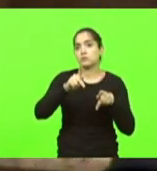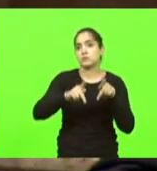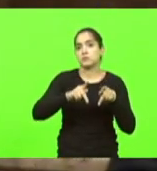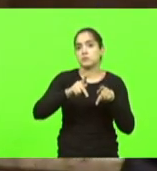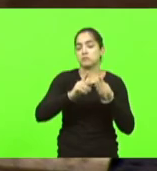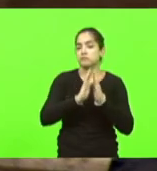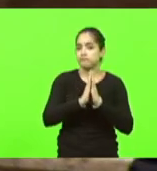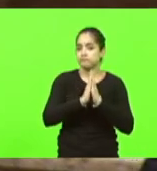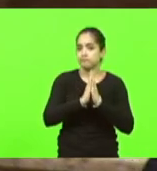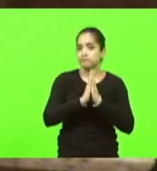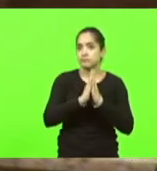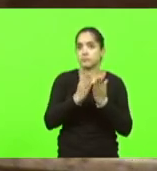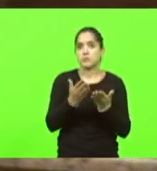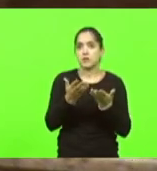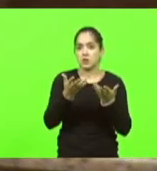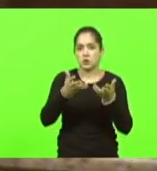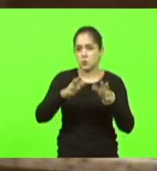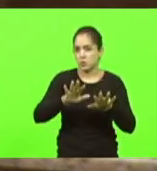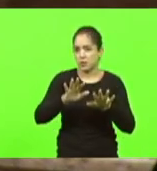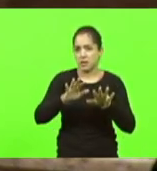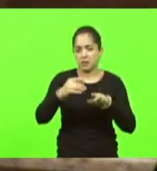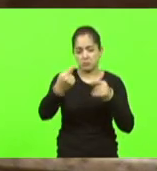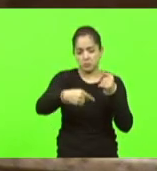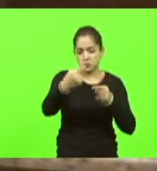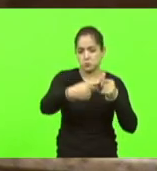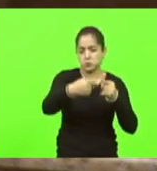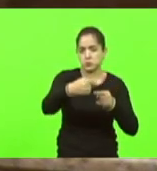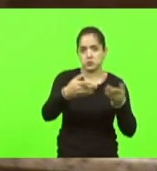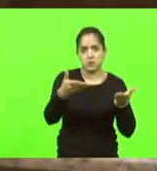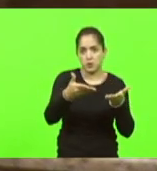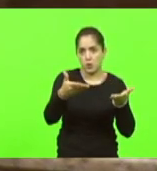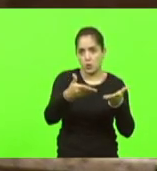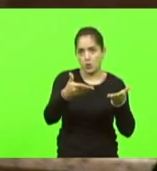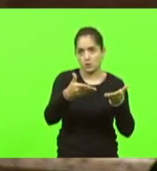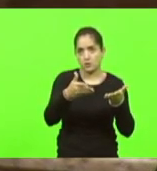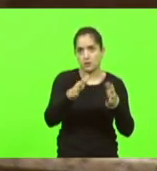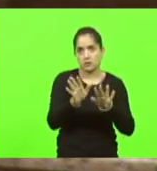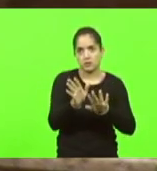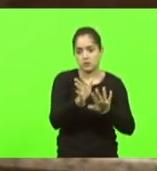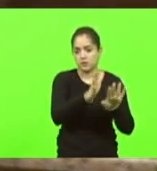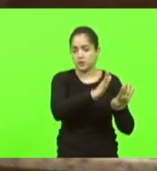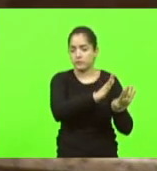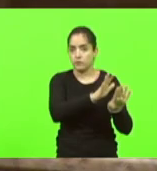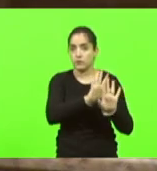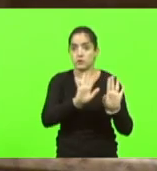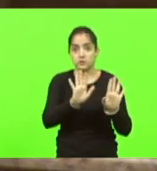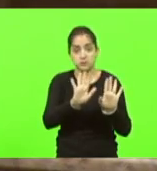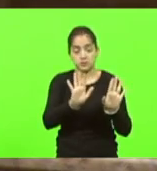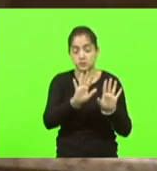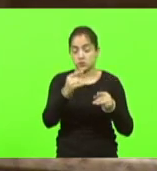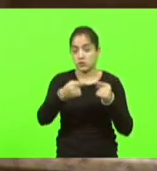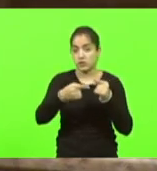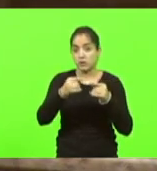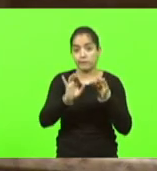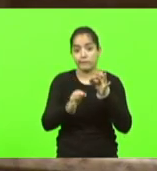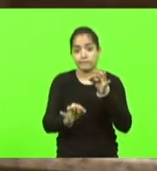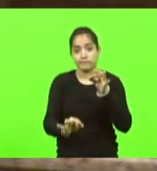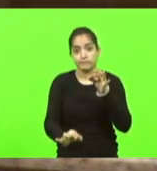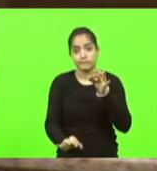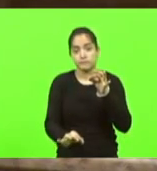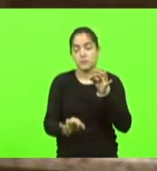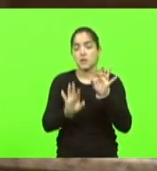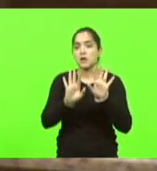órgão isso não quero aqui fazer um debate com vossa excelência Eu acho que já foi se falado demais aqui tá